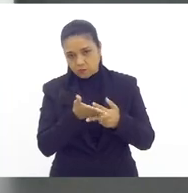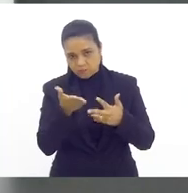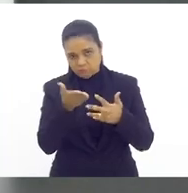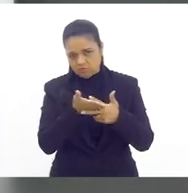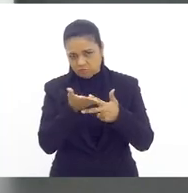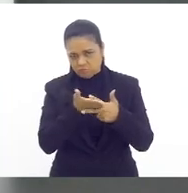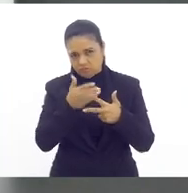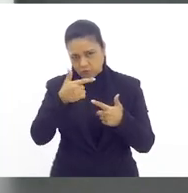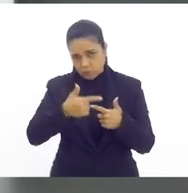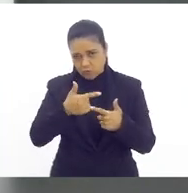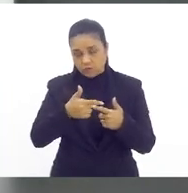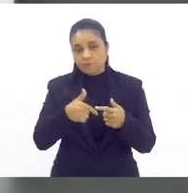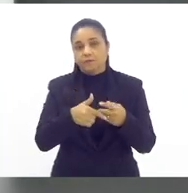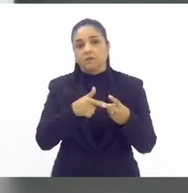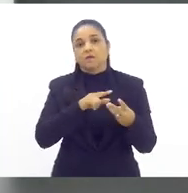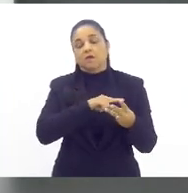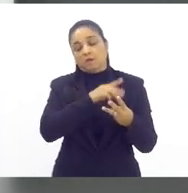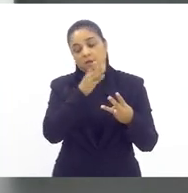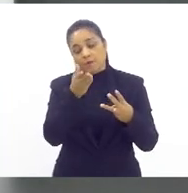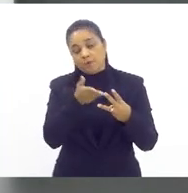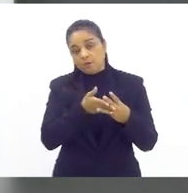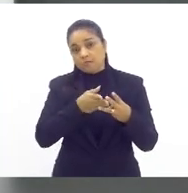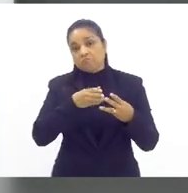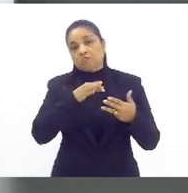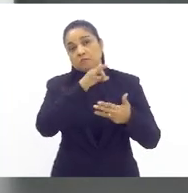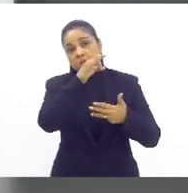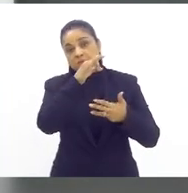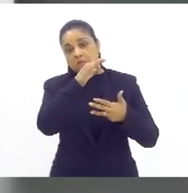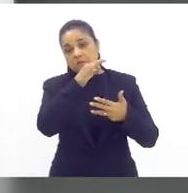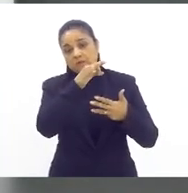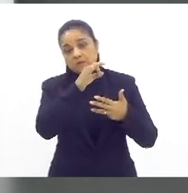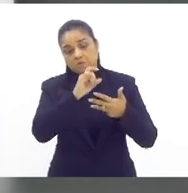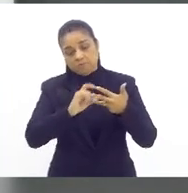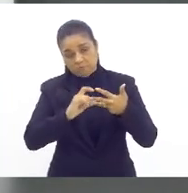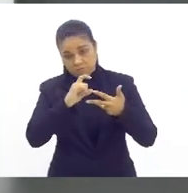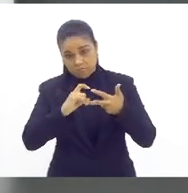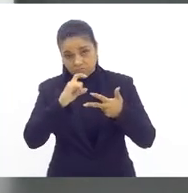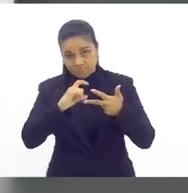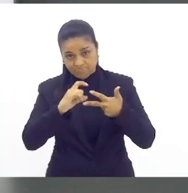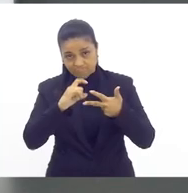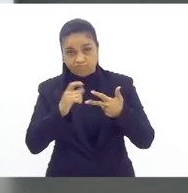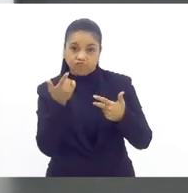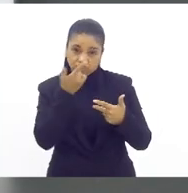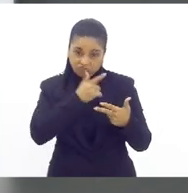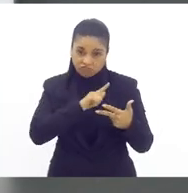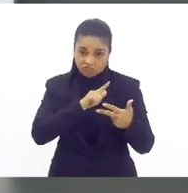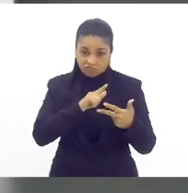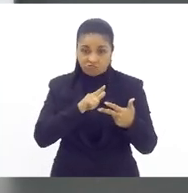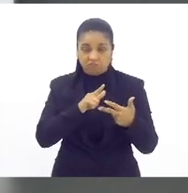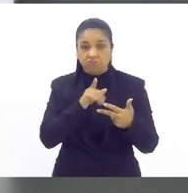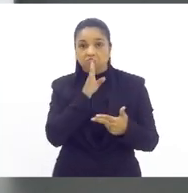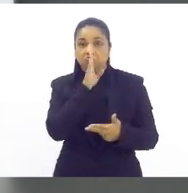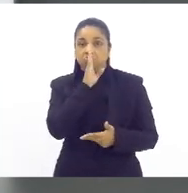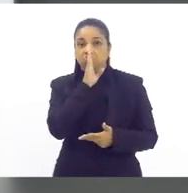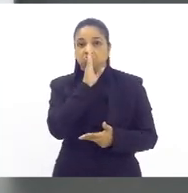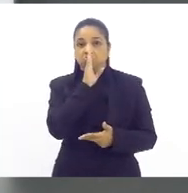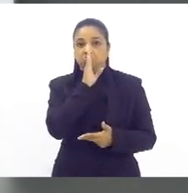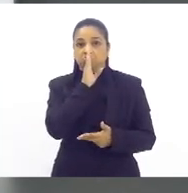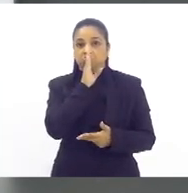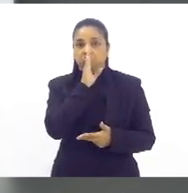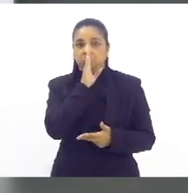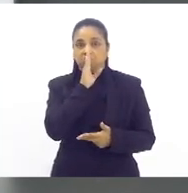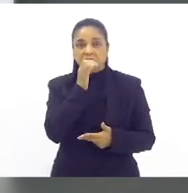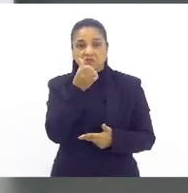todo os sistemas judiciário e o Executivo o governo nem fala tá dos seis e meio por cento nem fala